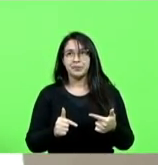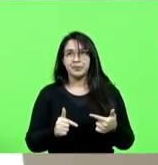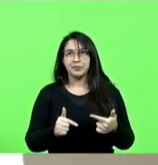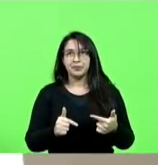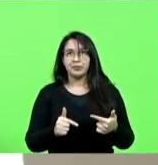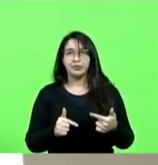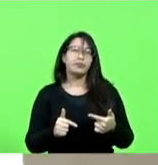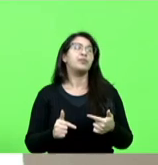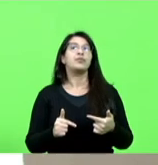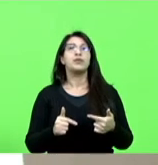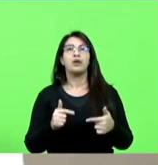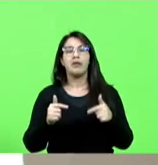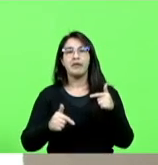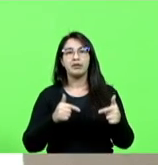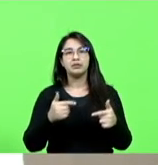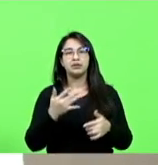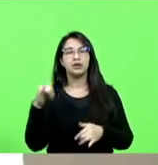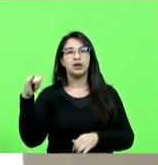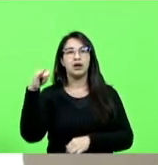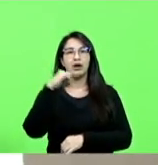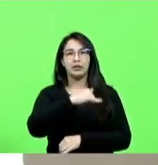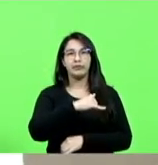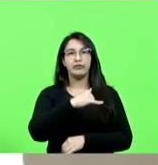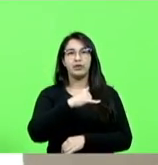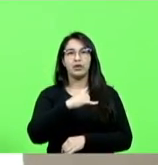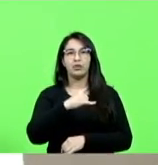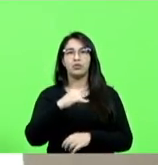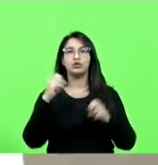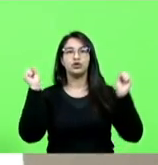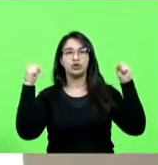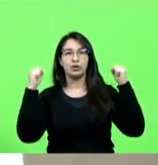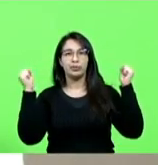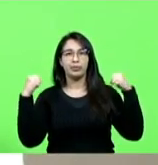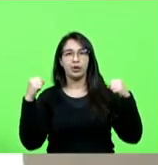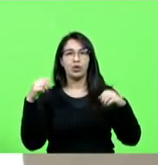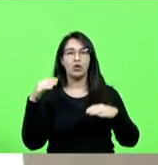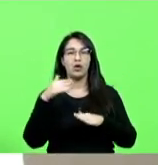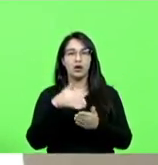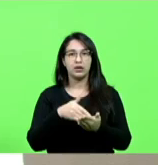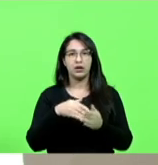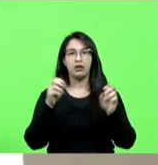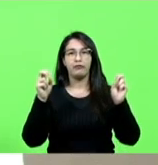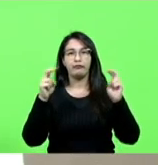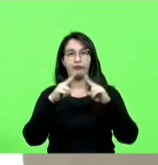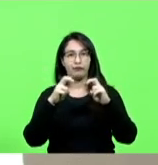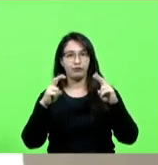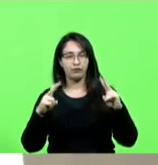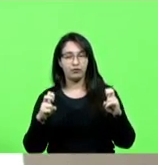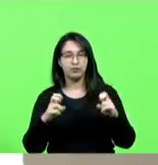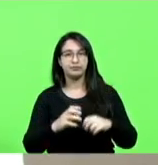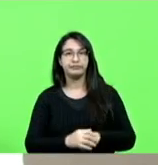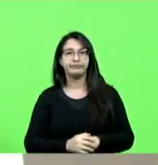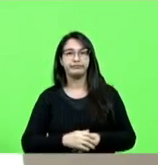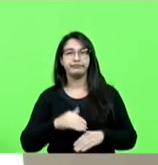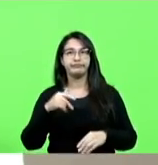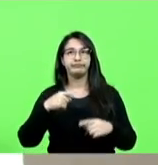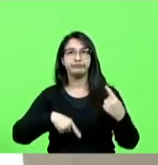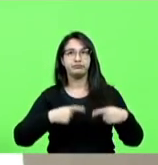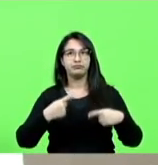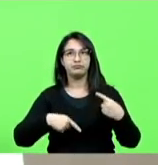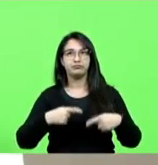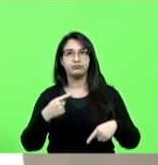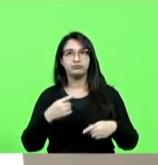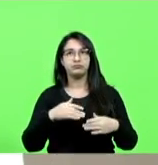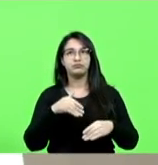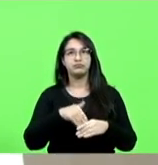atividade as linhas aéreas diretas entre Chapecó e Florianópolis. Em discussão. Não havendo quem queira discutir em votação. Deputados que